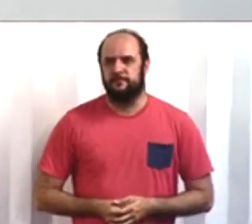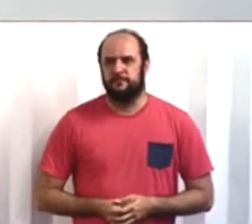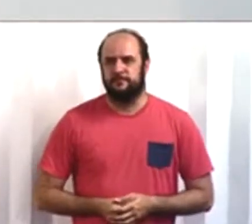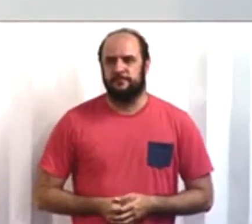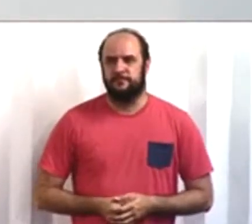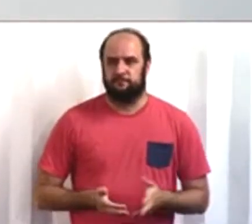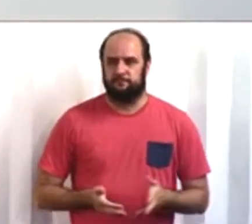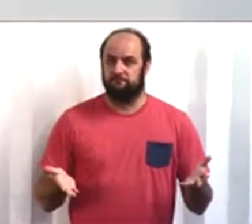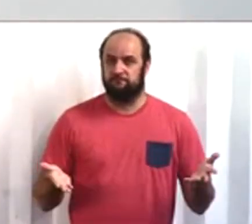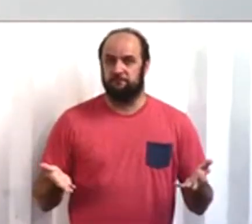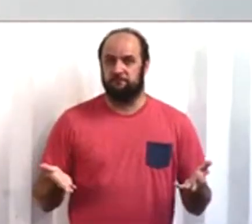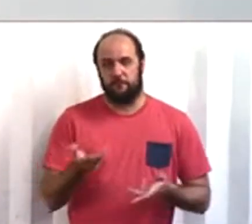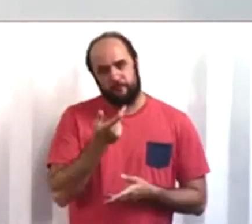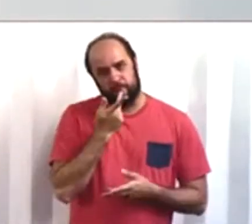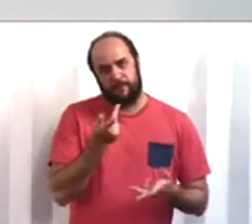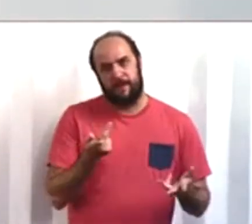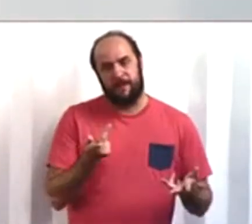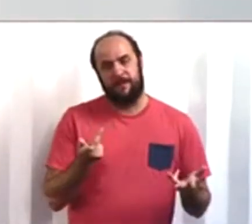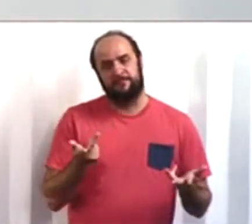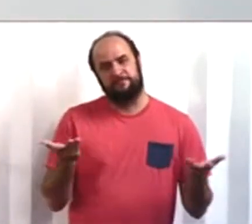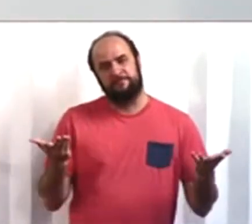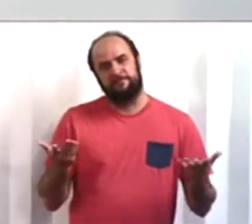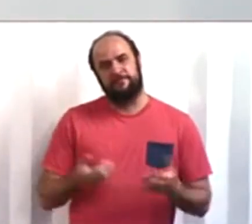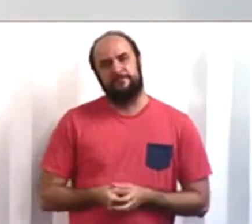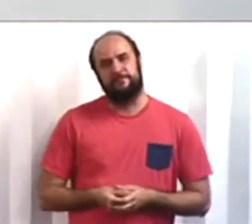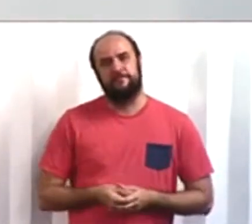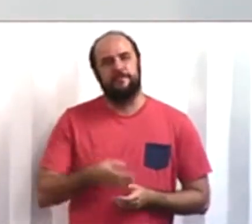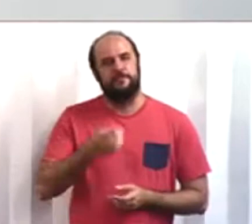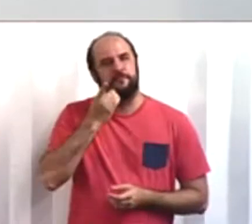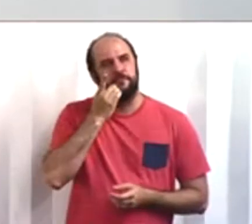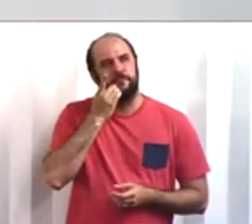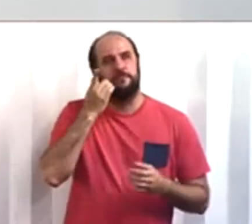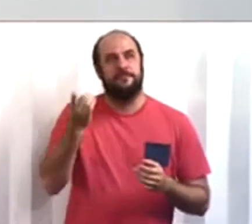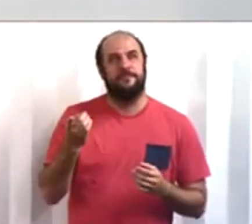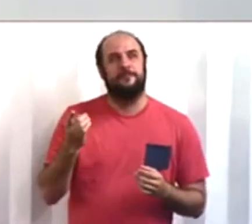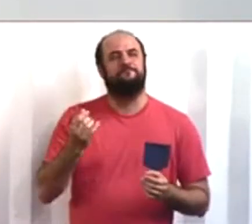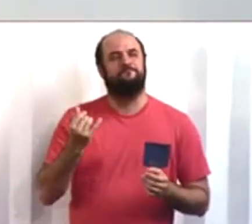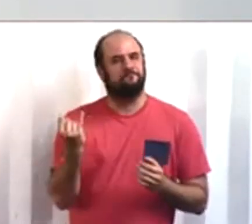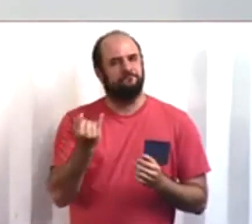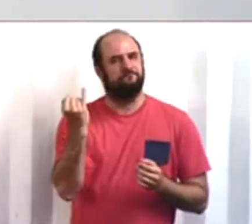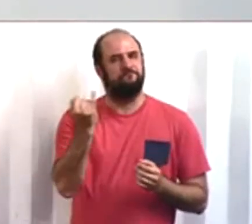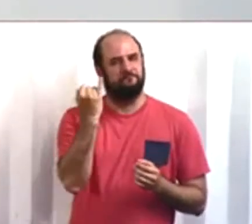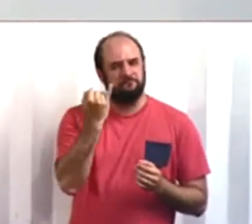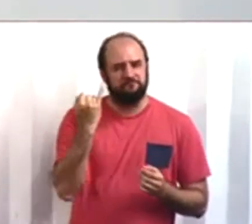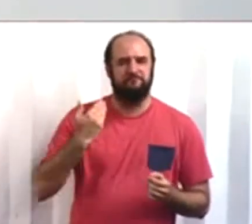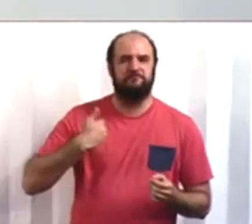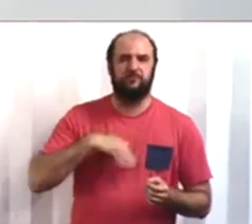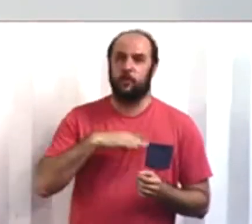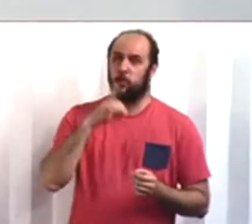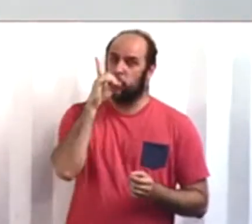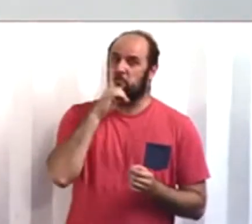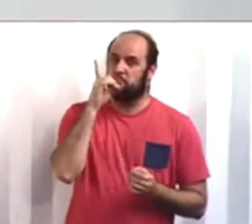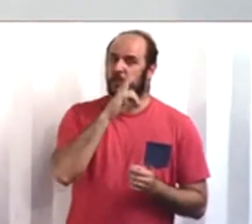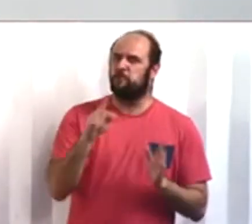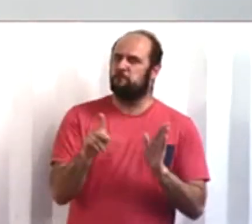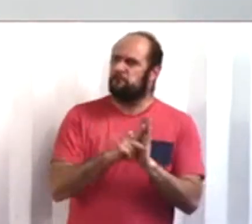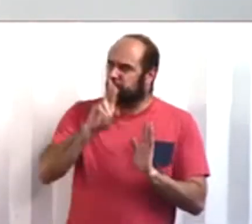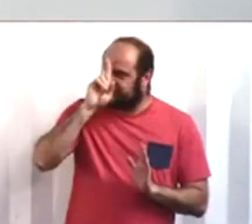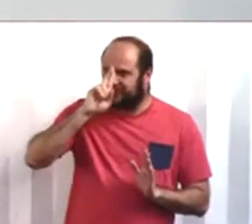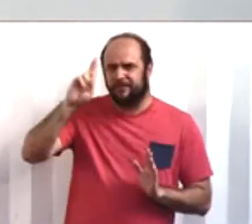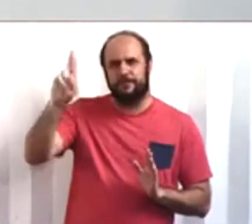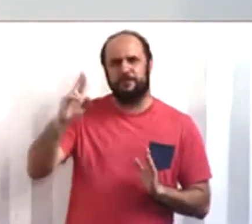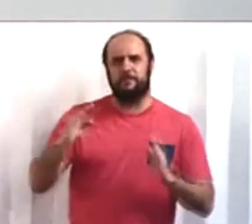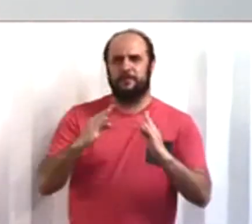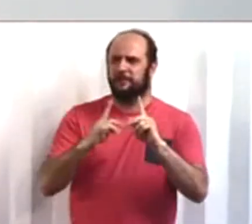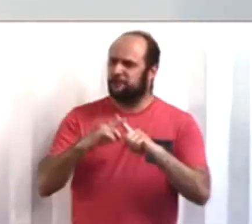Acho que posso dizer também que é um dia muito precioso para nós. Domingo é o dia do Senhor e a